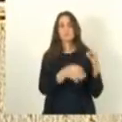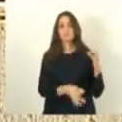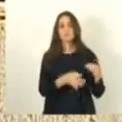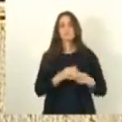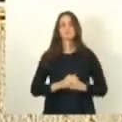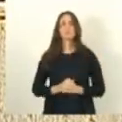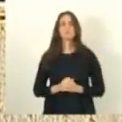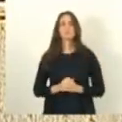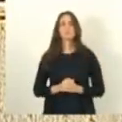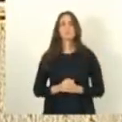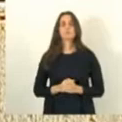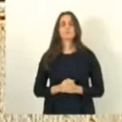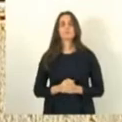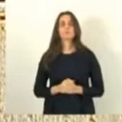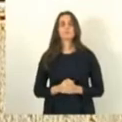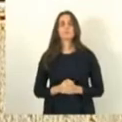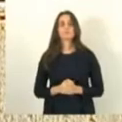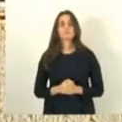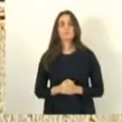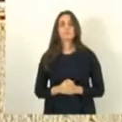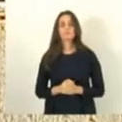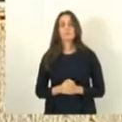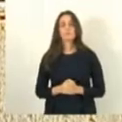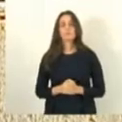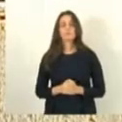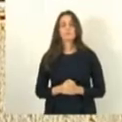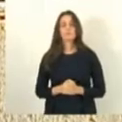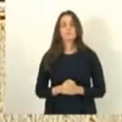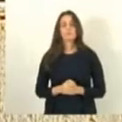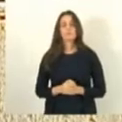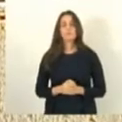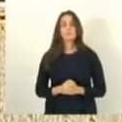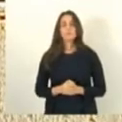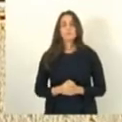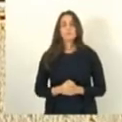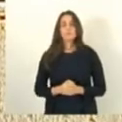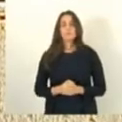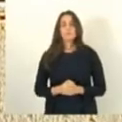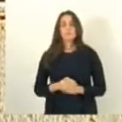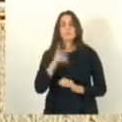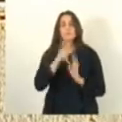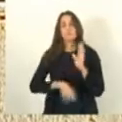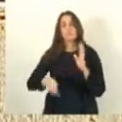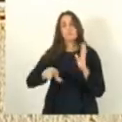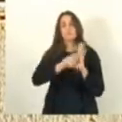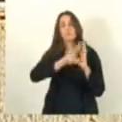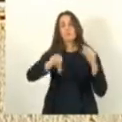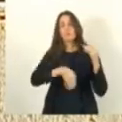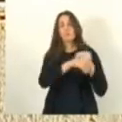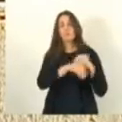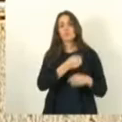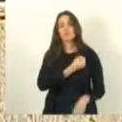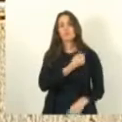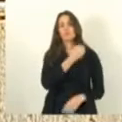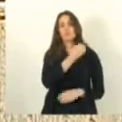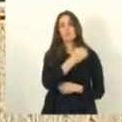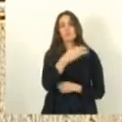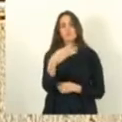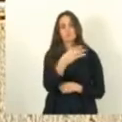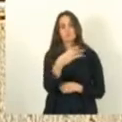Justiça. Com qual? Sexto. Projeto de lei complementar 033.